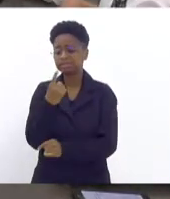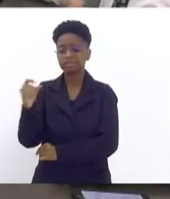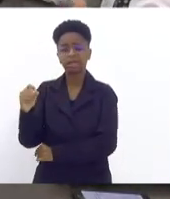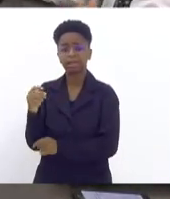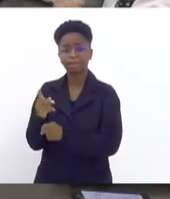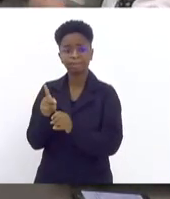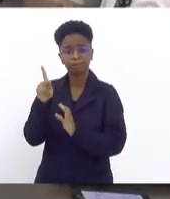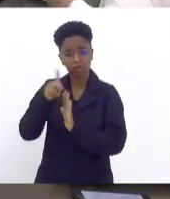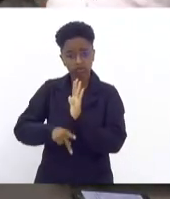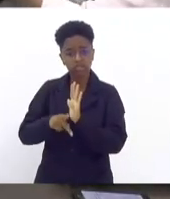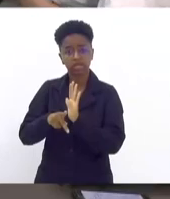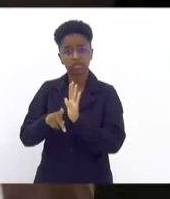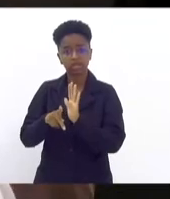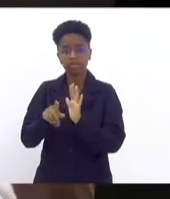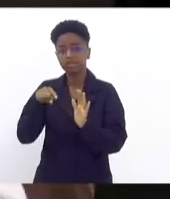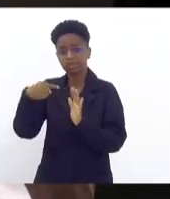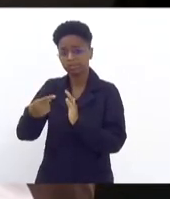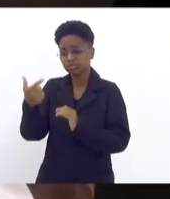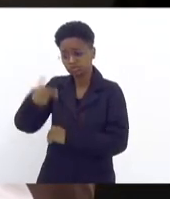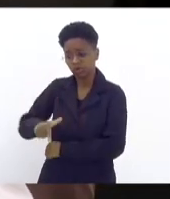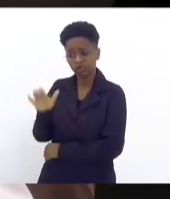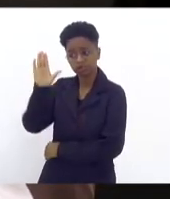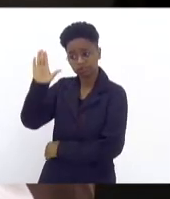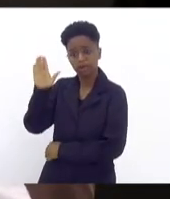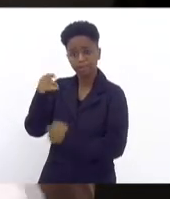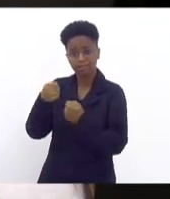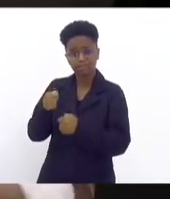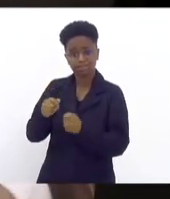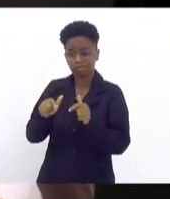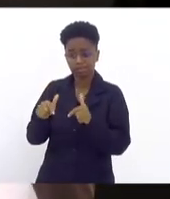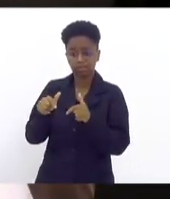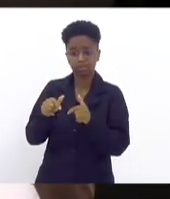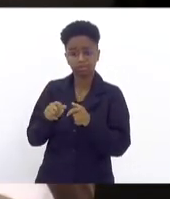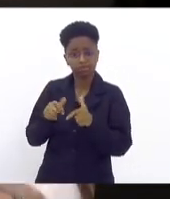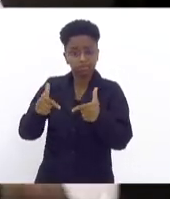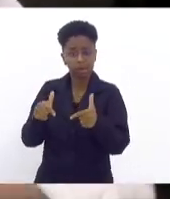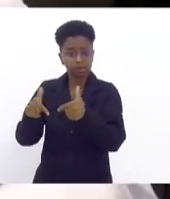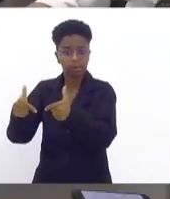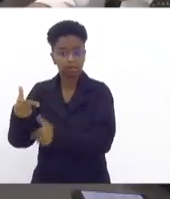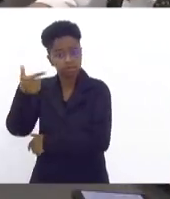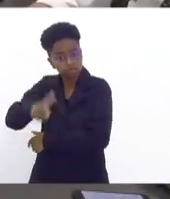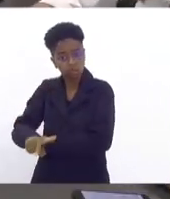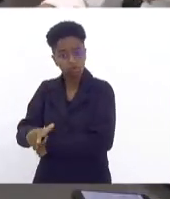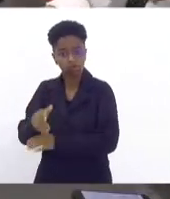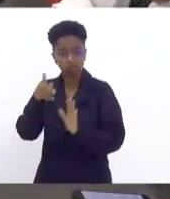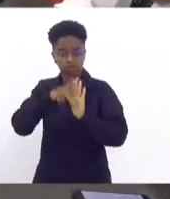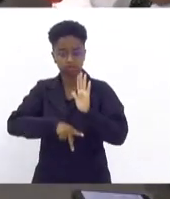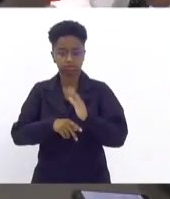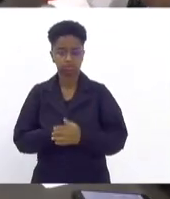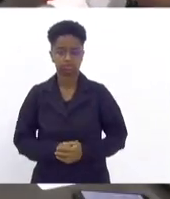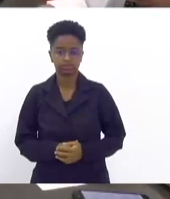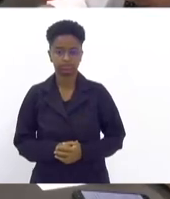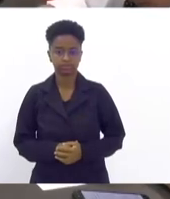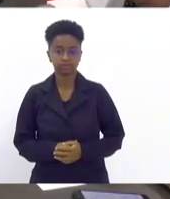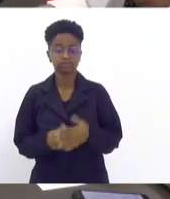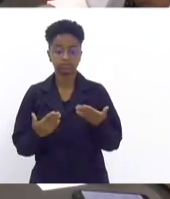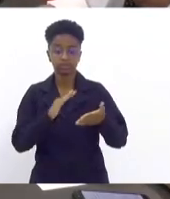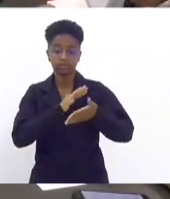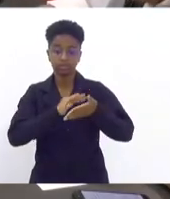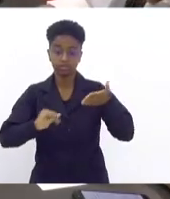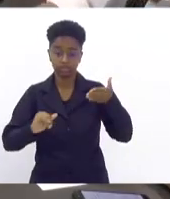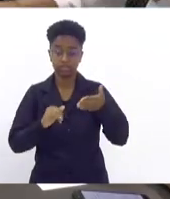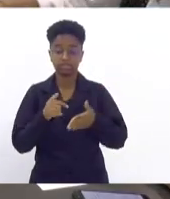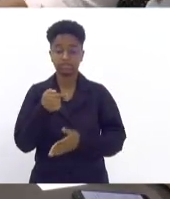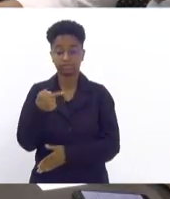projetos, é reeleito e tem que desarquivar um por um. Grande iniciativa. E nosso apoio. Passou o projeto. Então, retirado